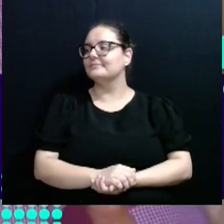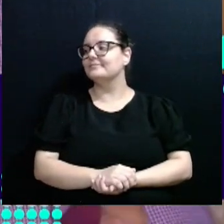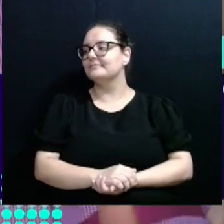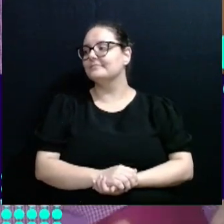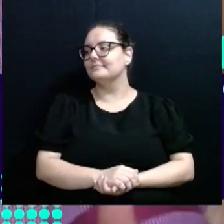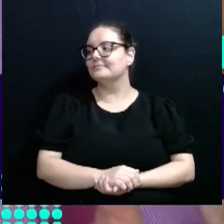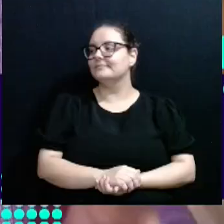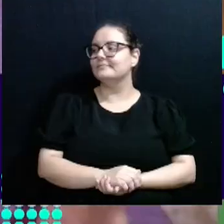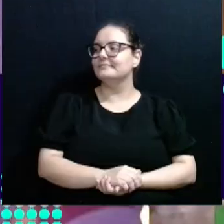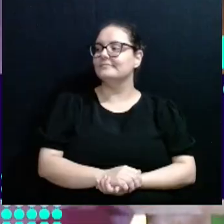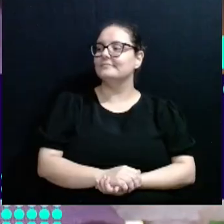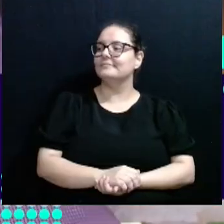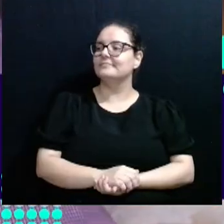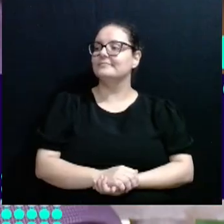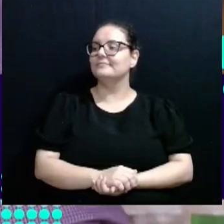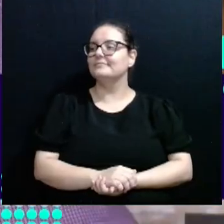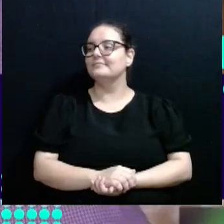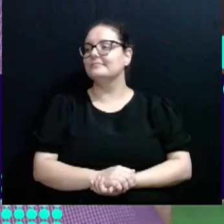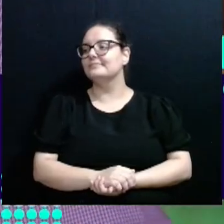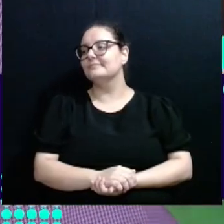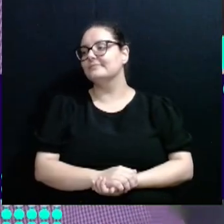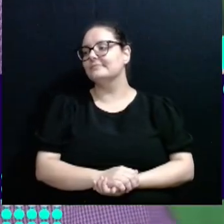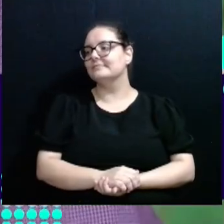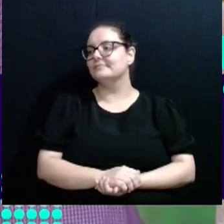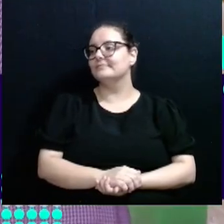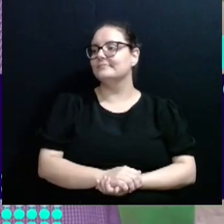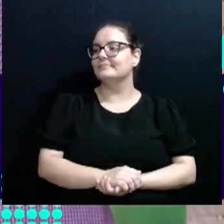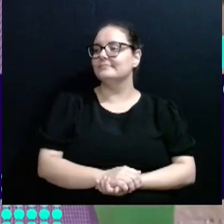Eu estou inconformado.